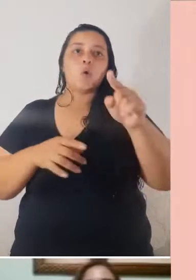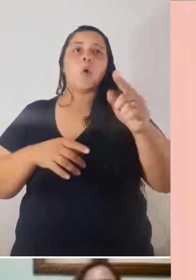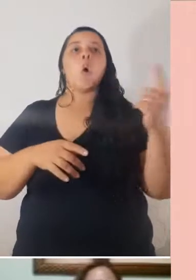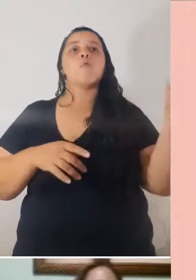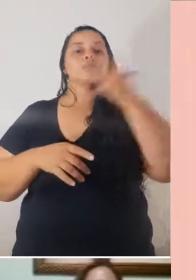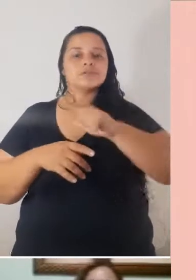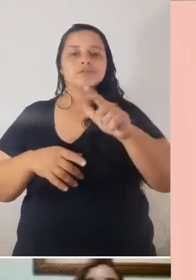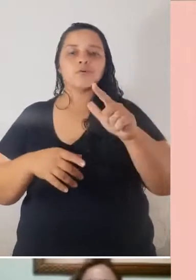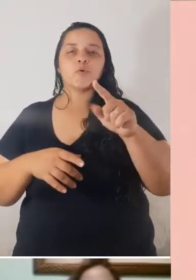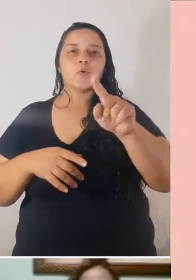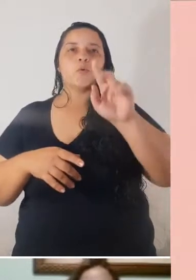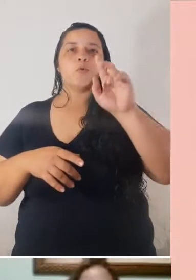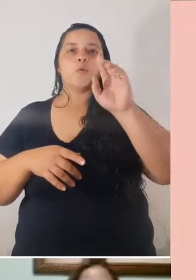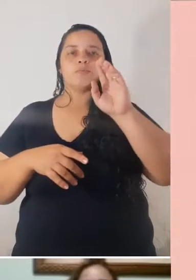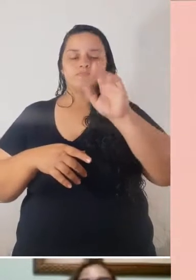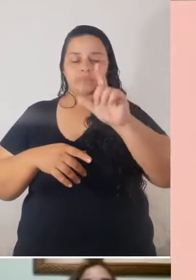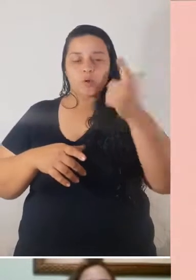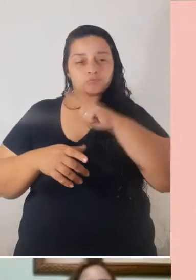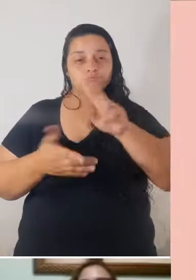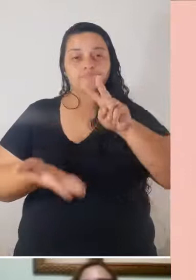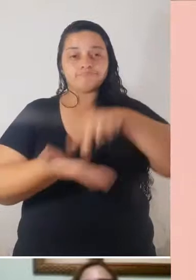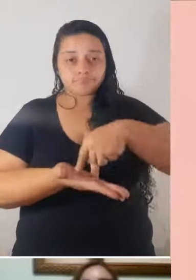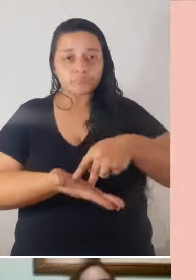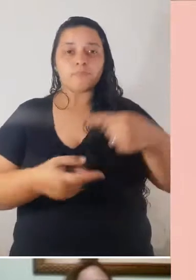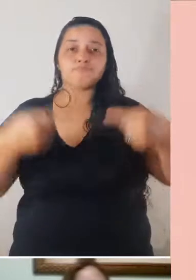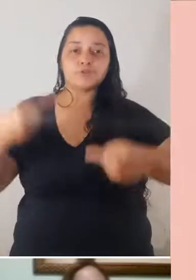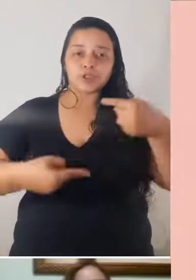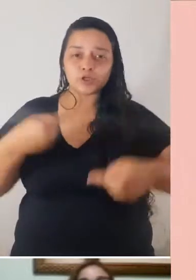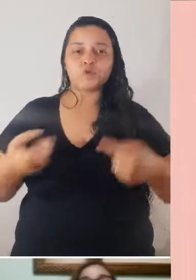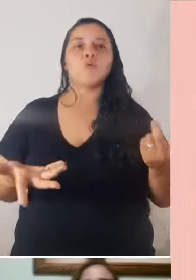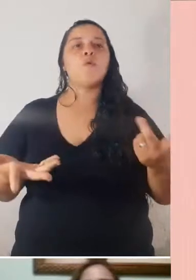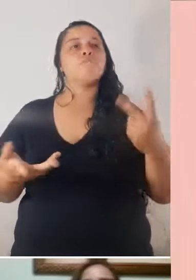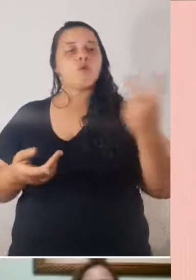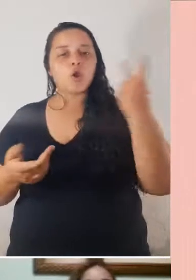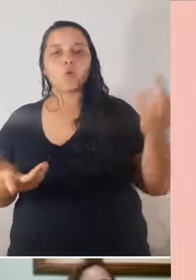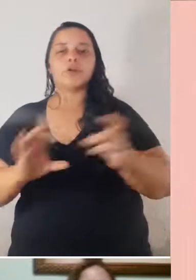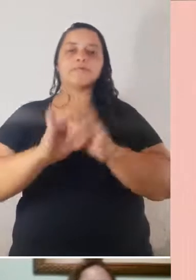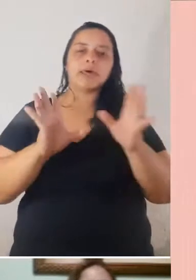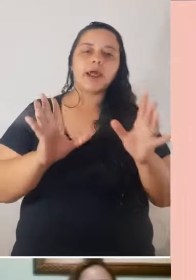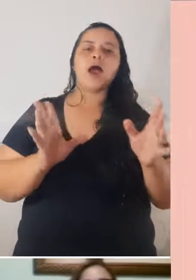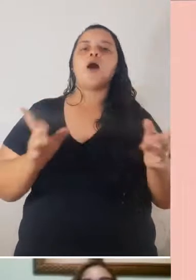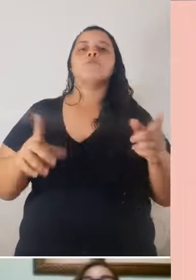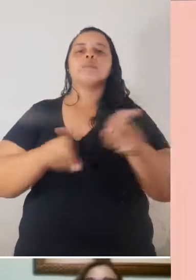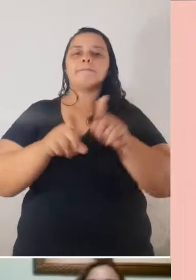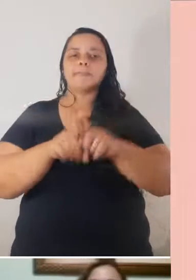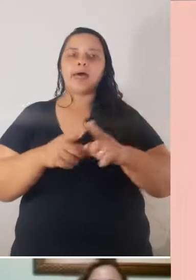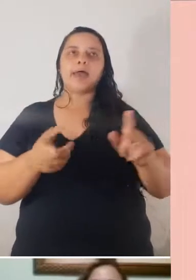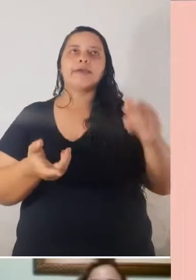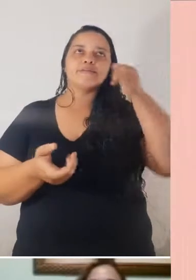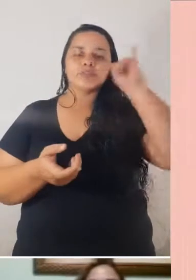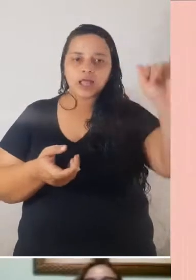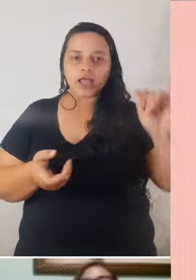principalmente membros da classe média antigetulista, afeita a valores liberais, anticomunistas e conservadores. O